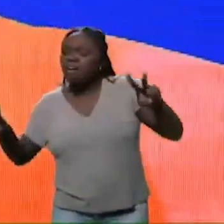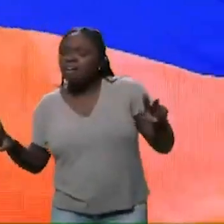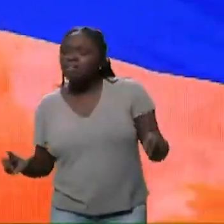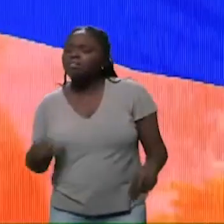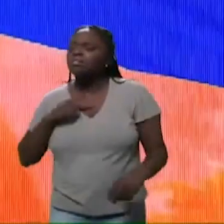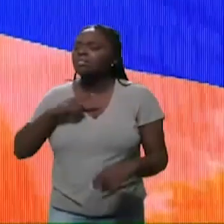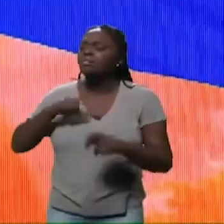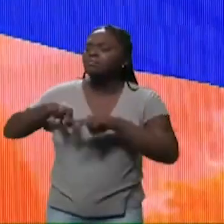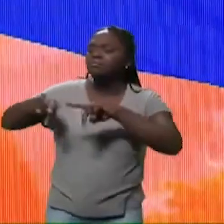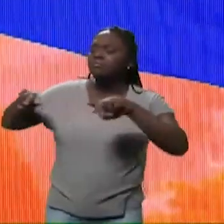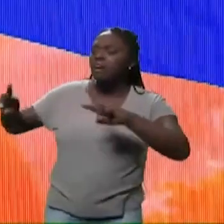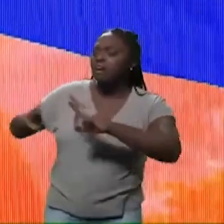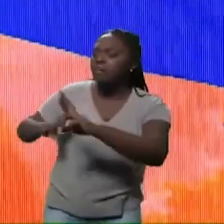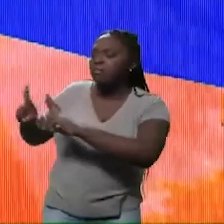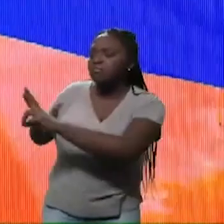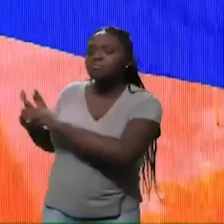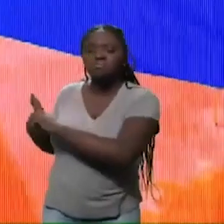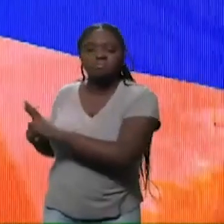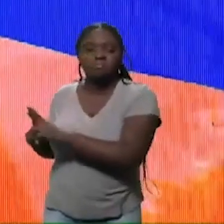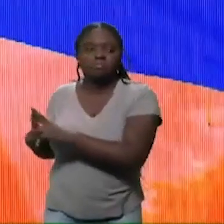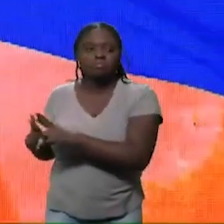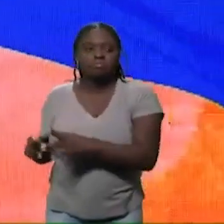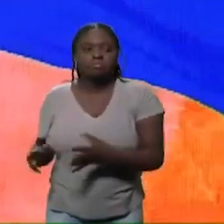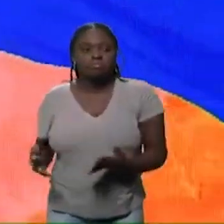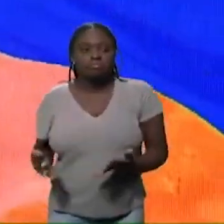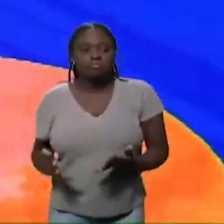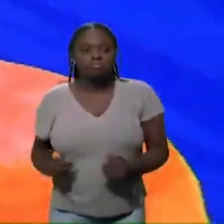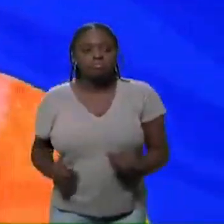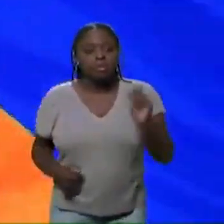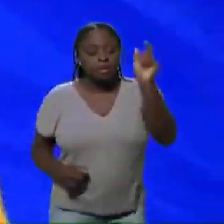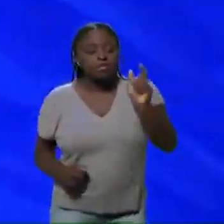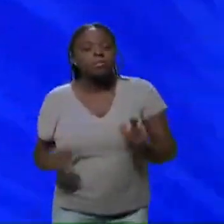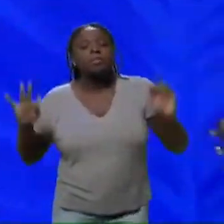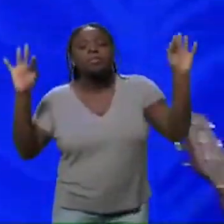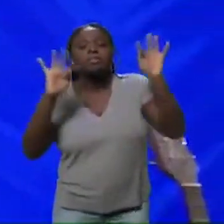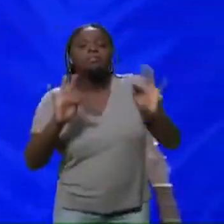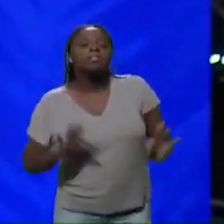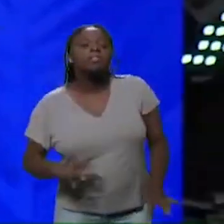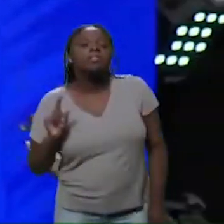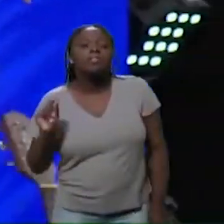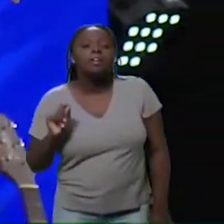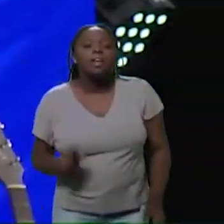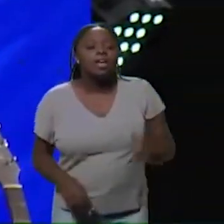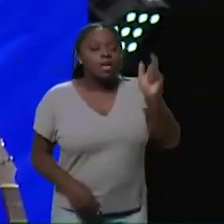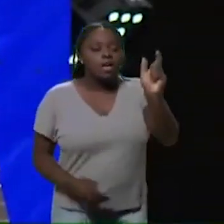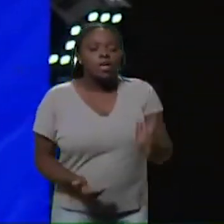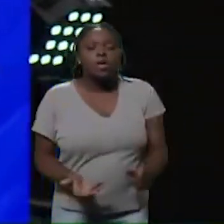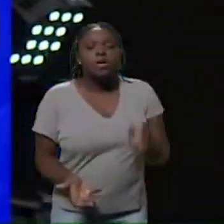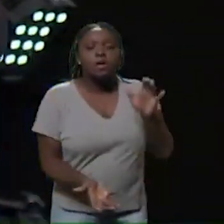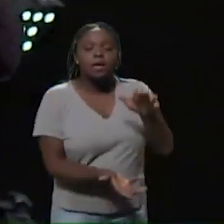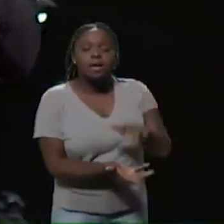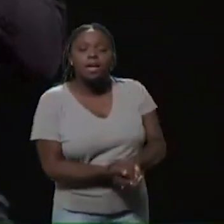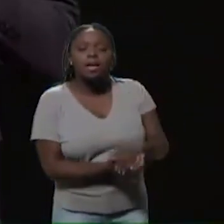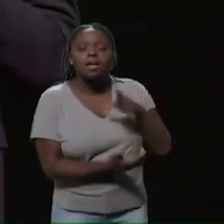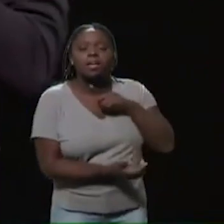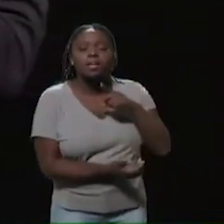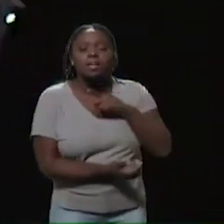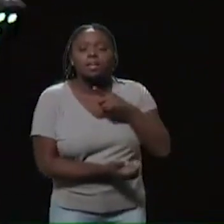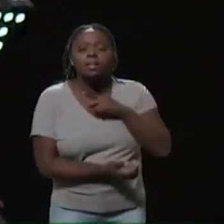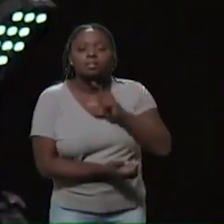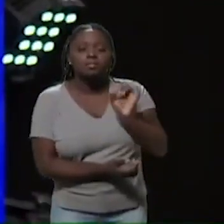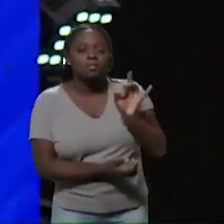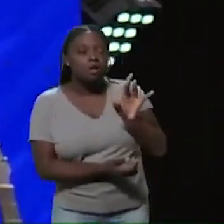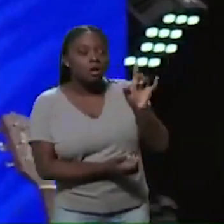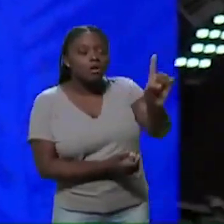bastante relacionamento. Sabe quem é a pessoa feliz? É a pessoa que se casa e teve conhecimento